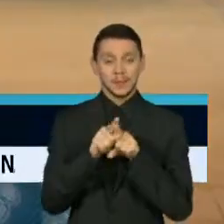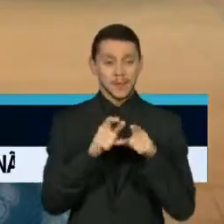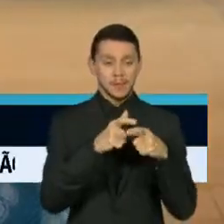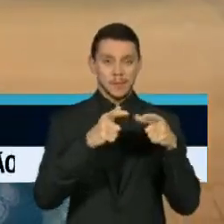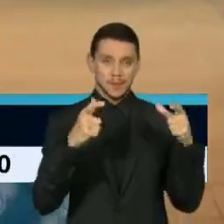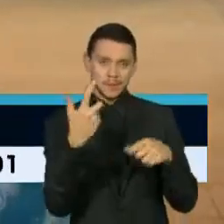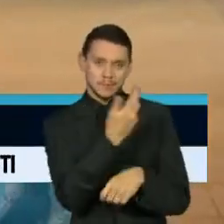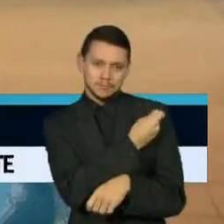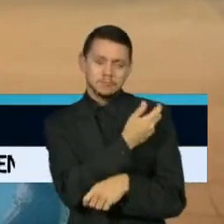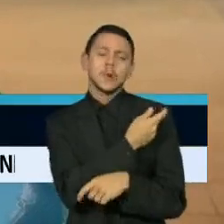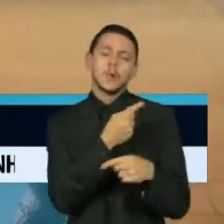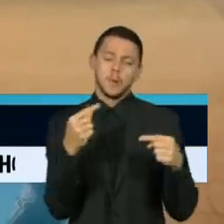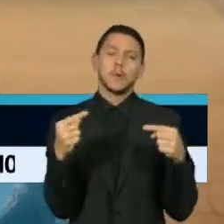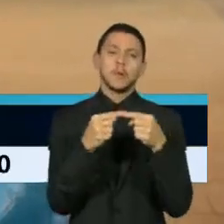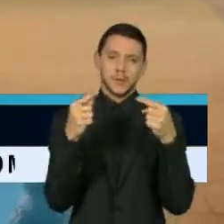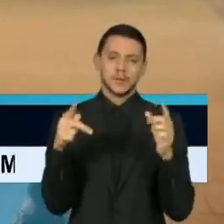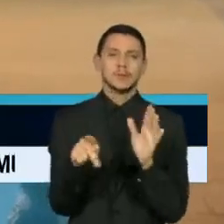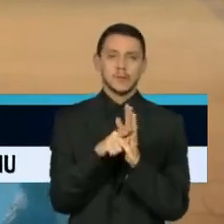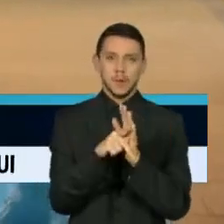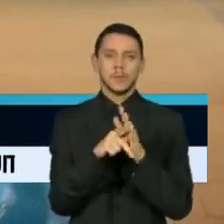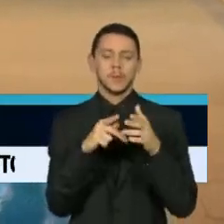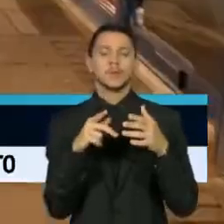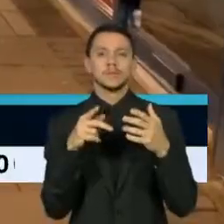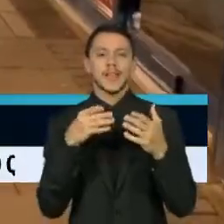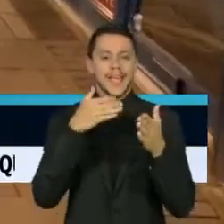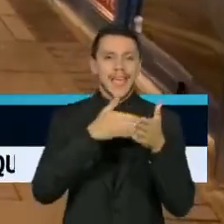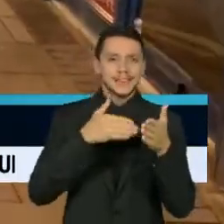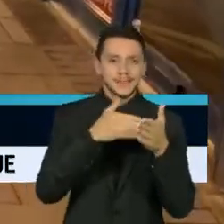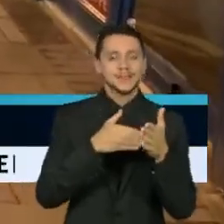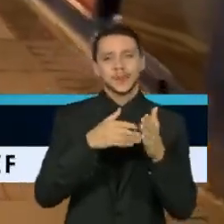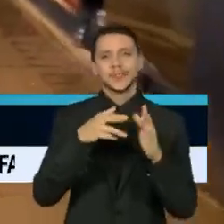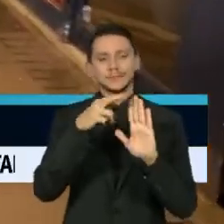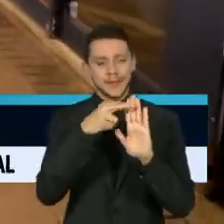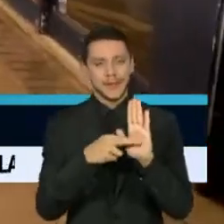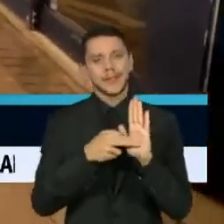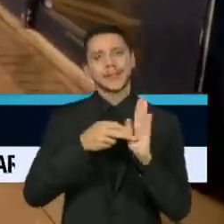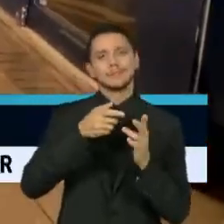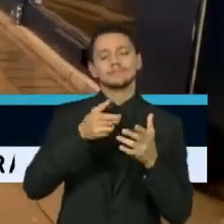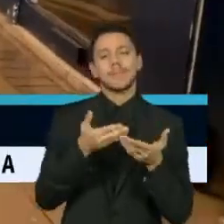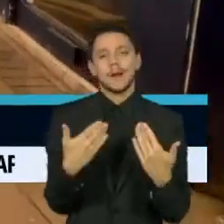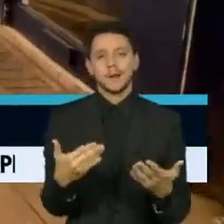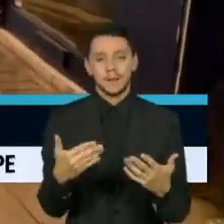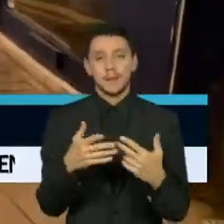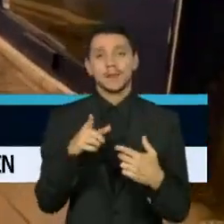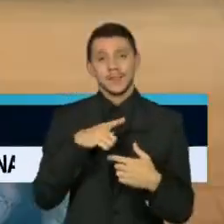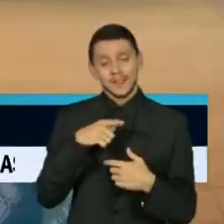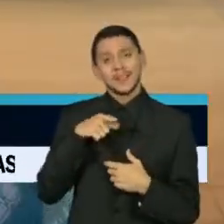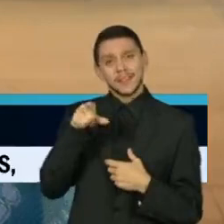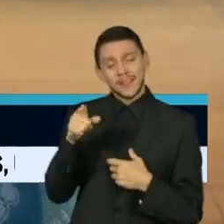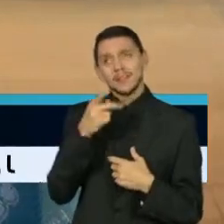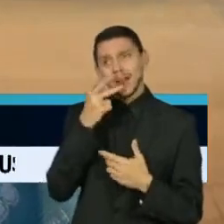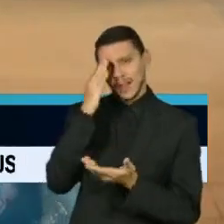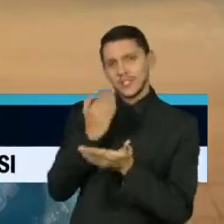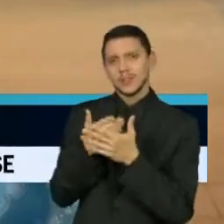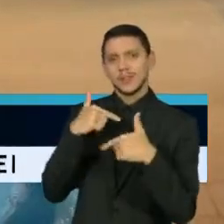diz que acredita na ciência e no trabalho que vem sendo feito, mas por precaução vai seguir usando